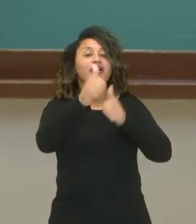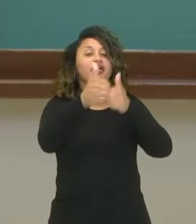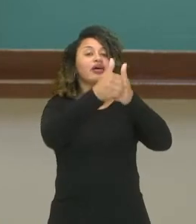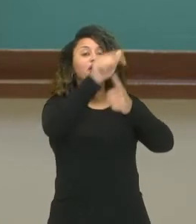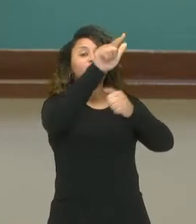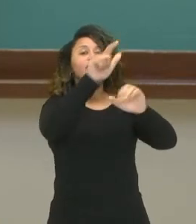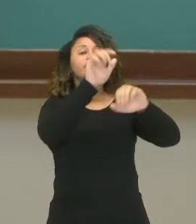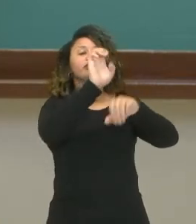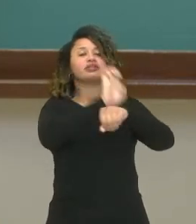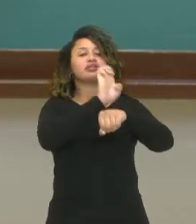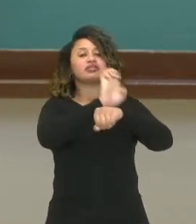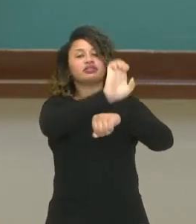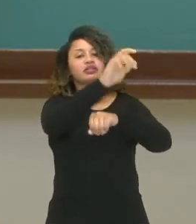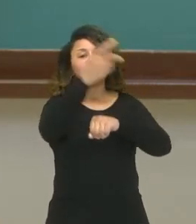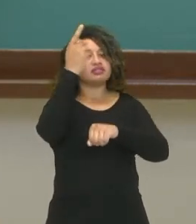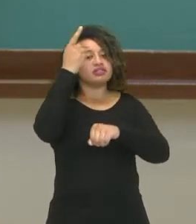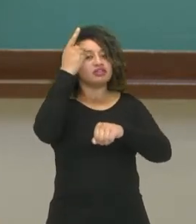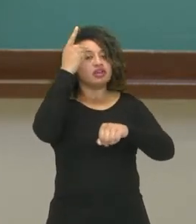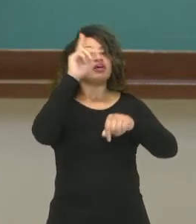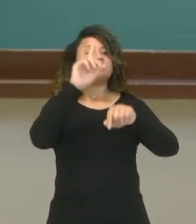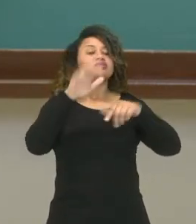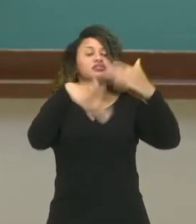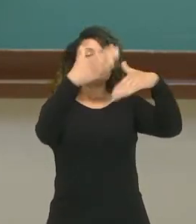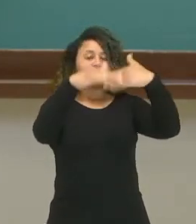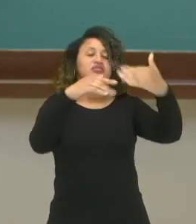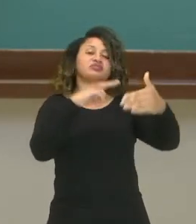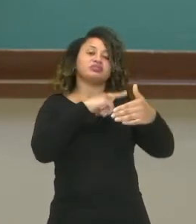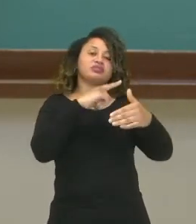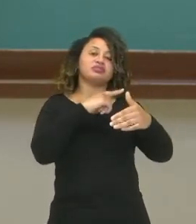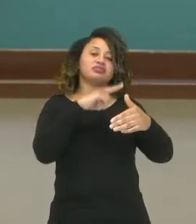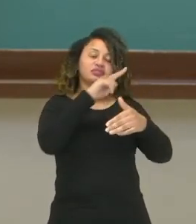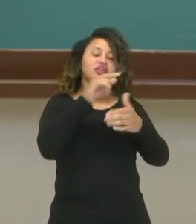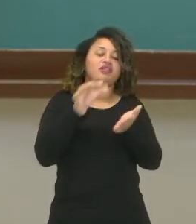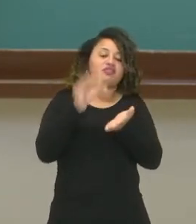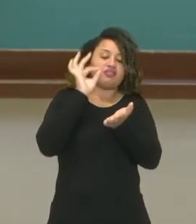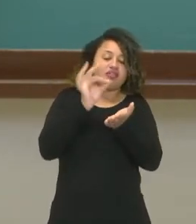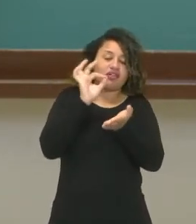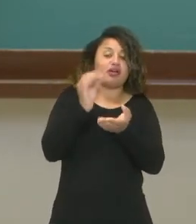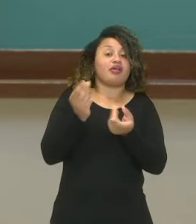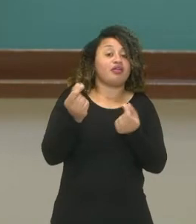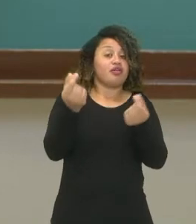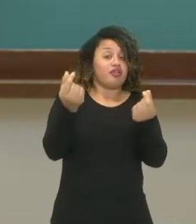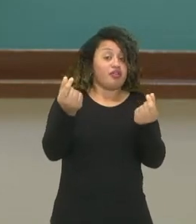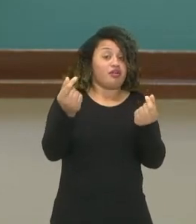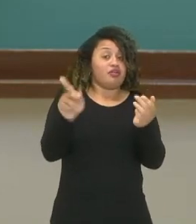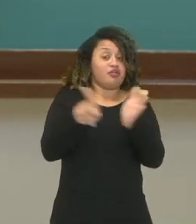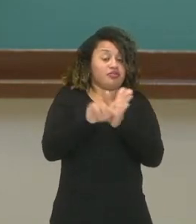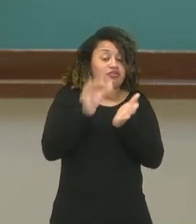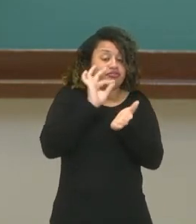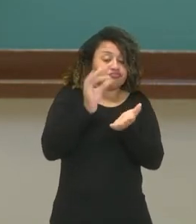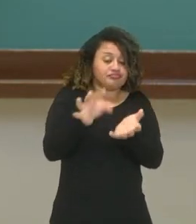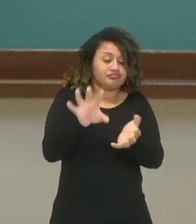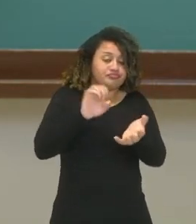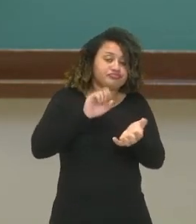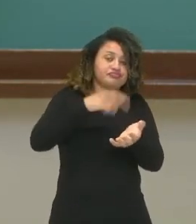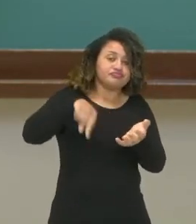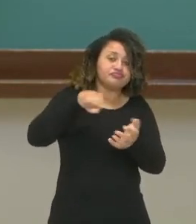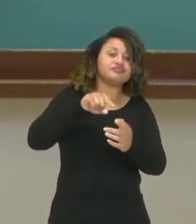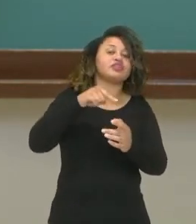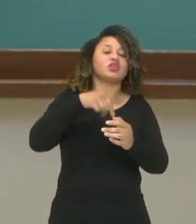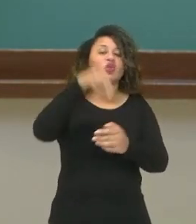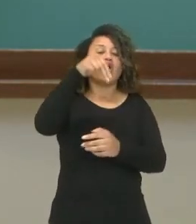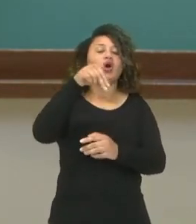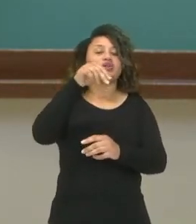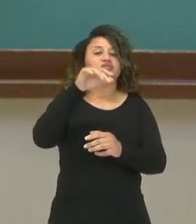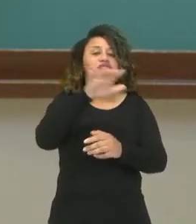A partir desse desenvolvimento proporcionado pelo café, pelo dinheiro gerado pelo café, essa região norte do Paraná